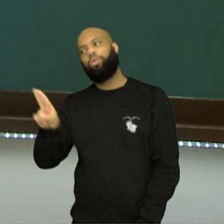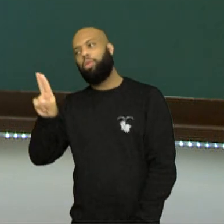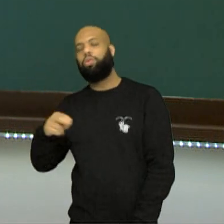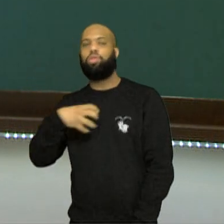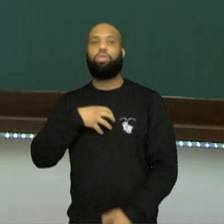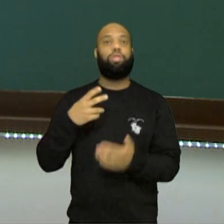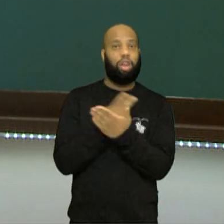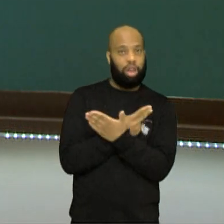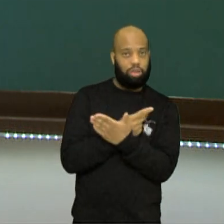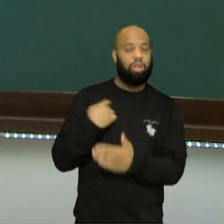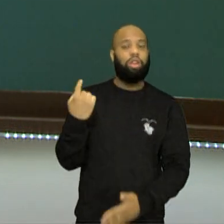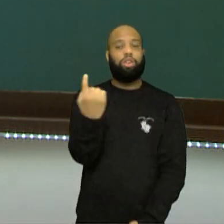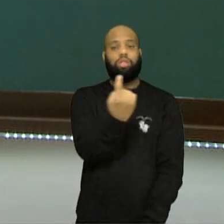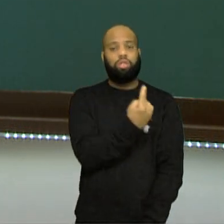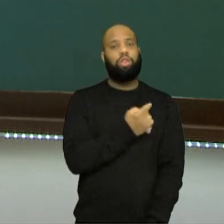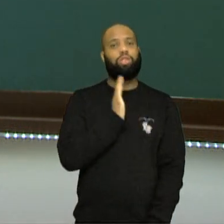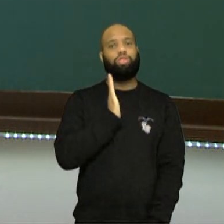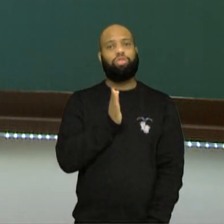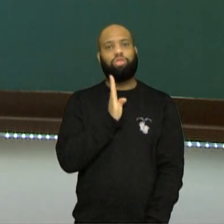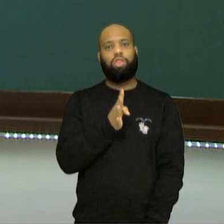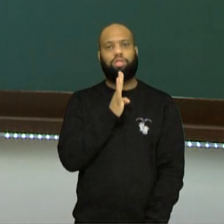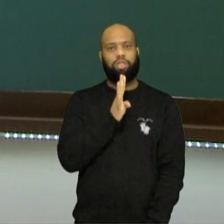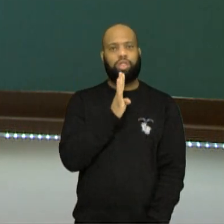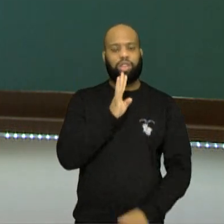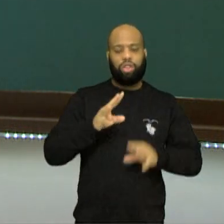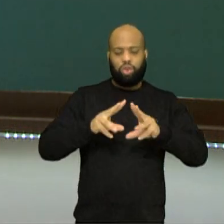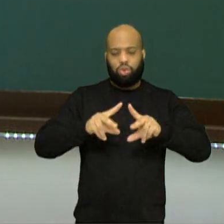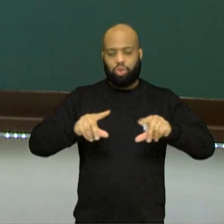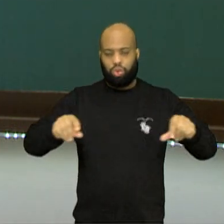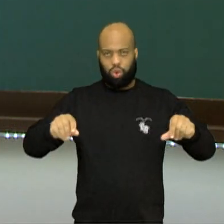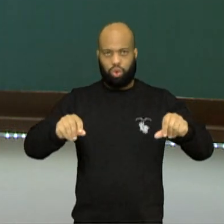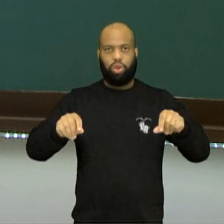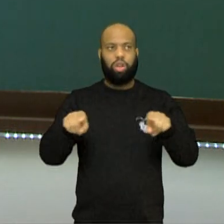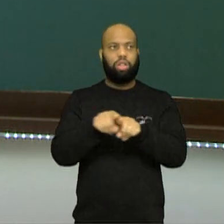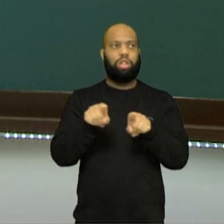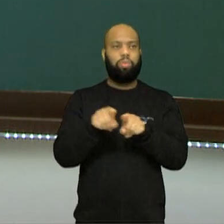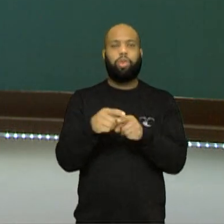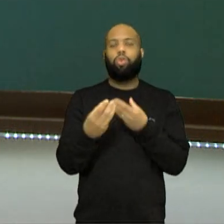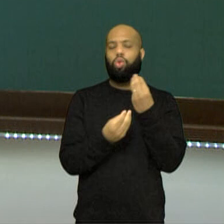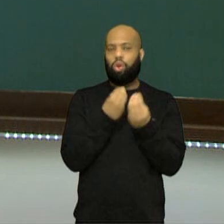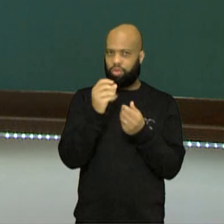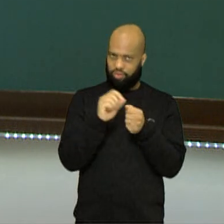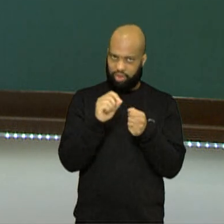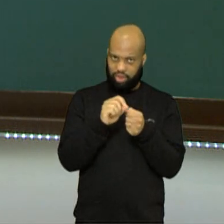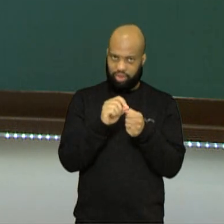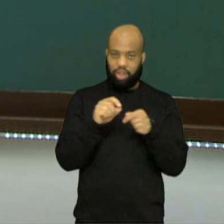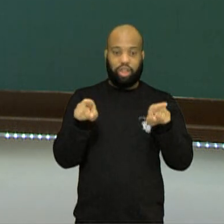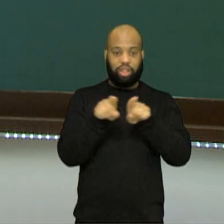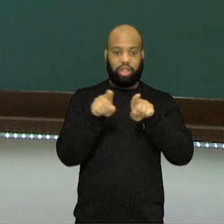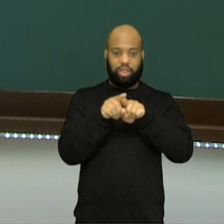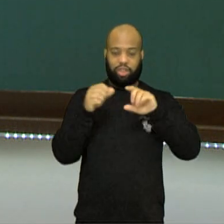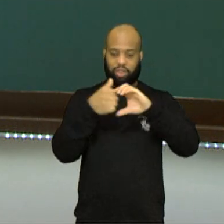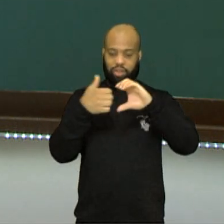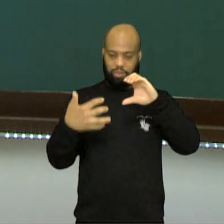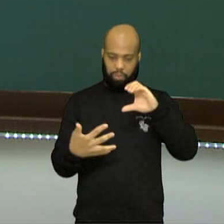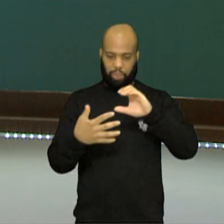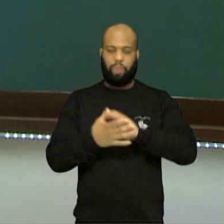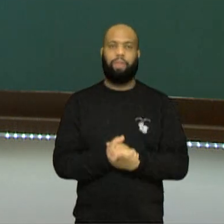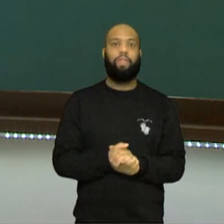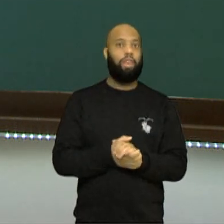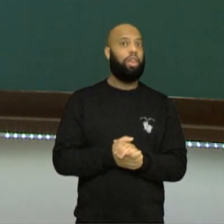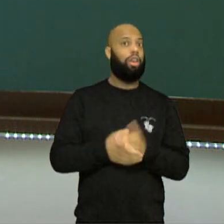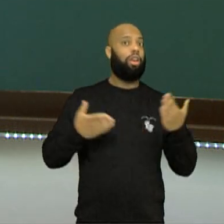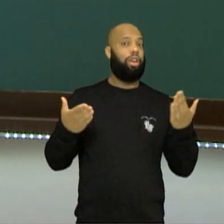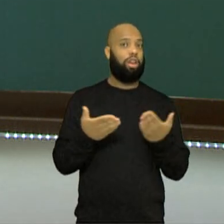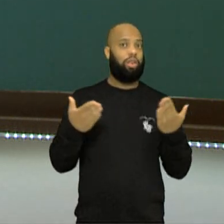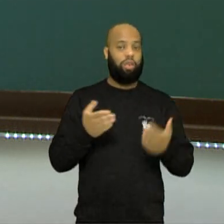já conhecemos um pouco do solo, da sua constituição, da sua composição e das suas características. Agora